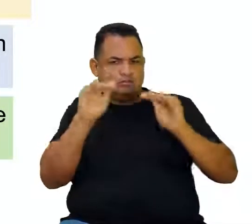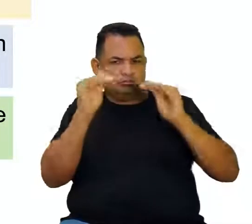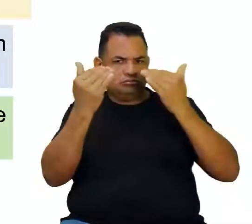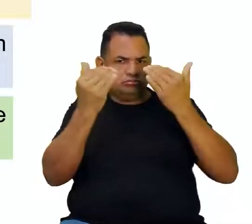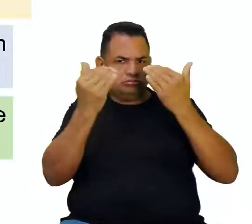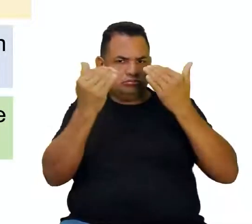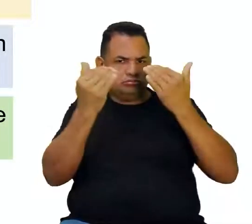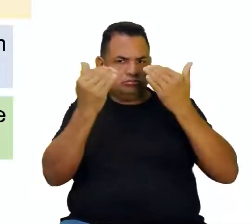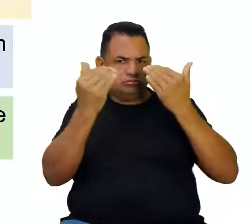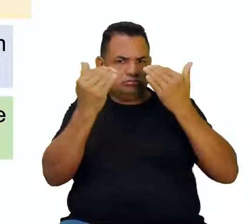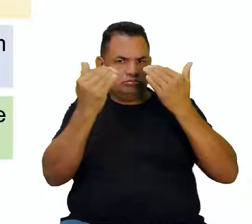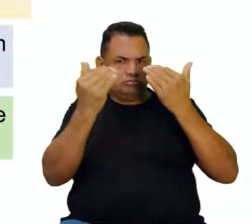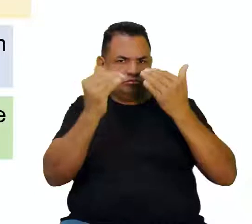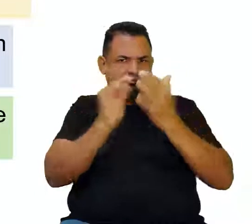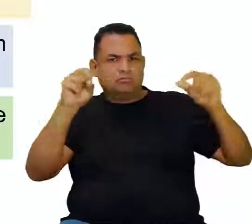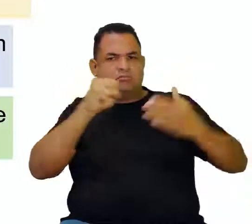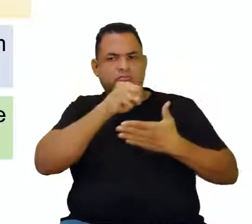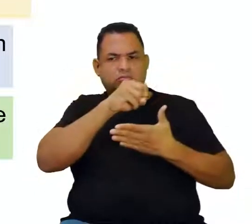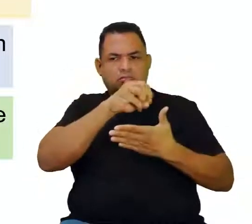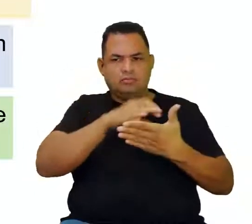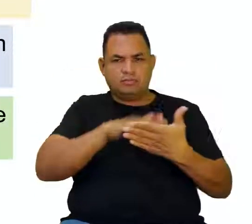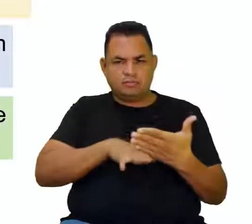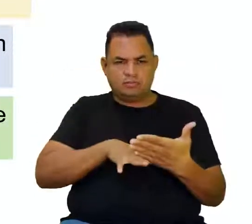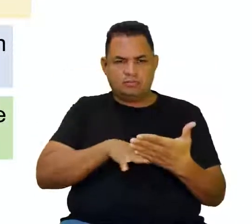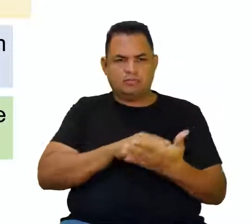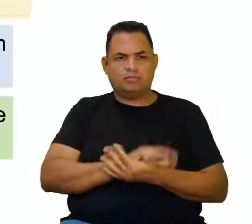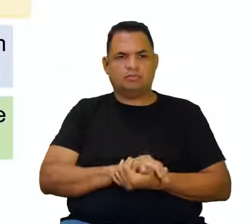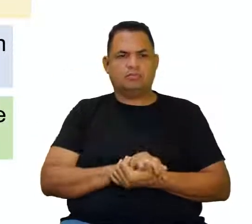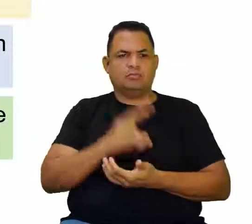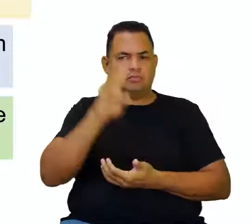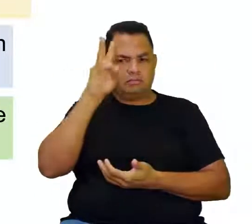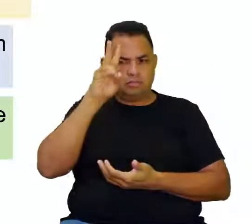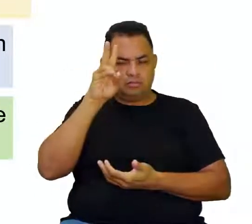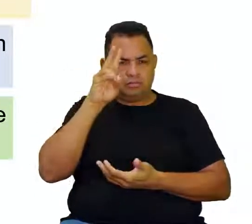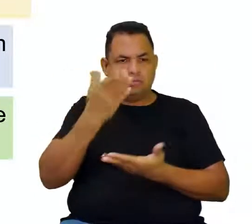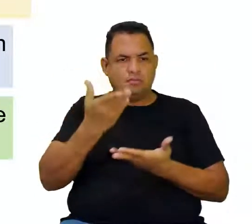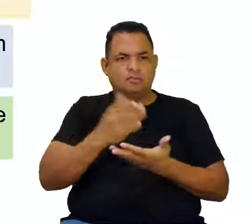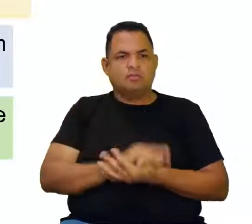os enunciados e as alternativas. Lembre-se,